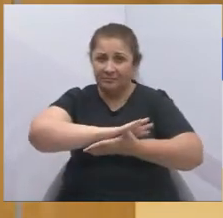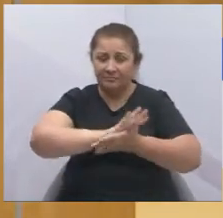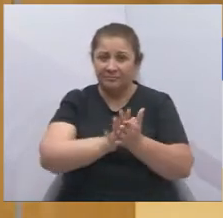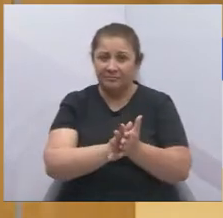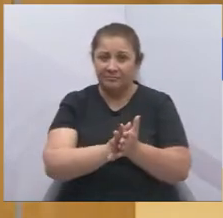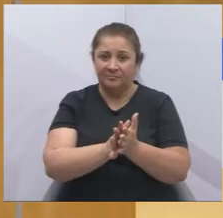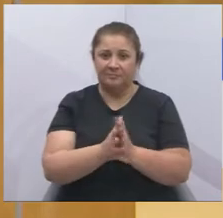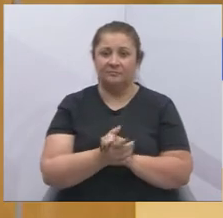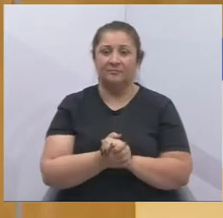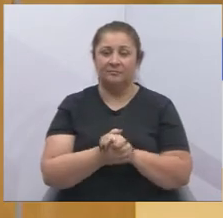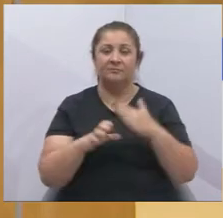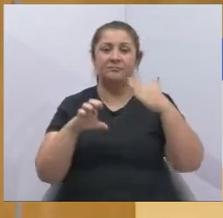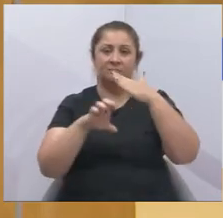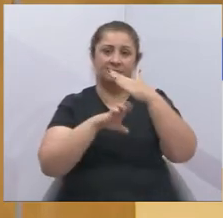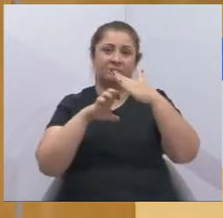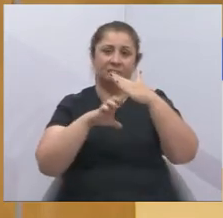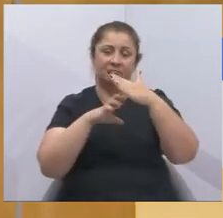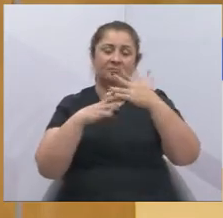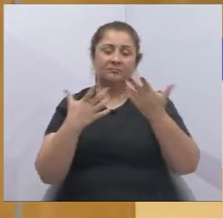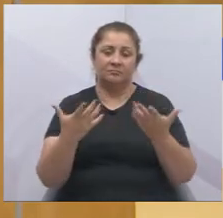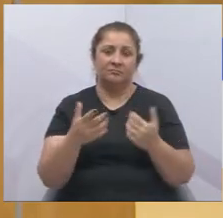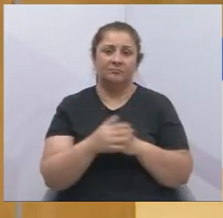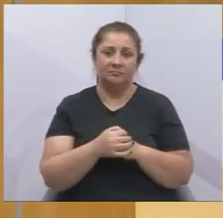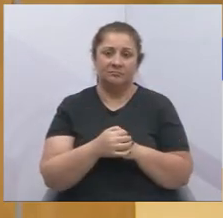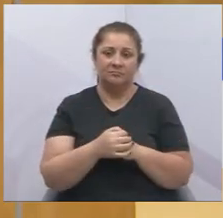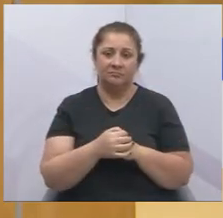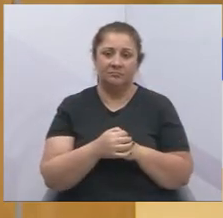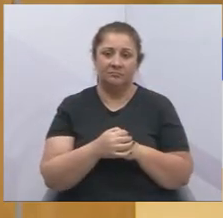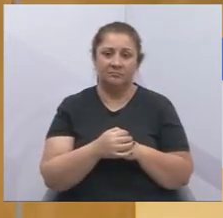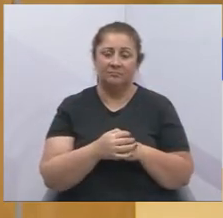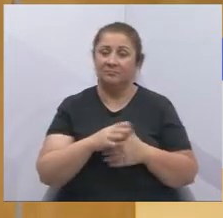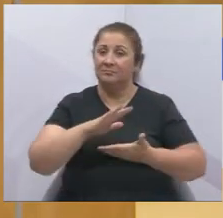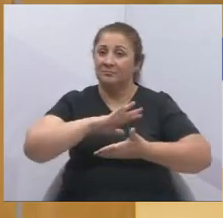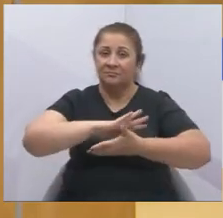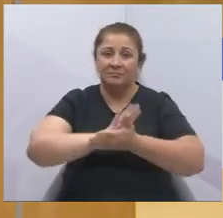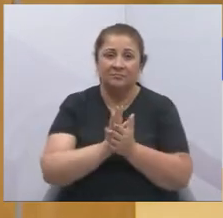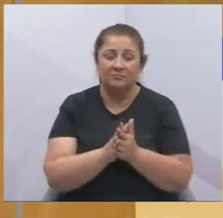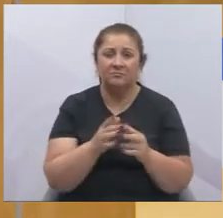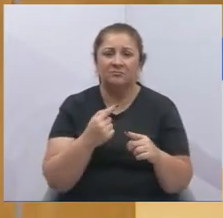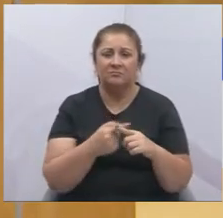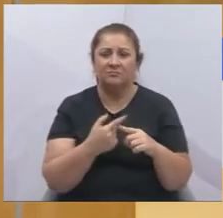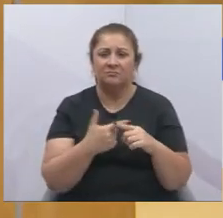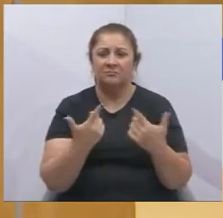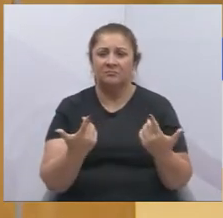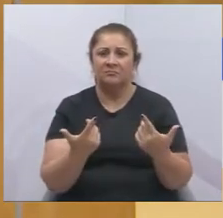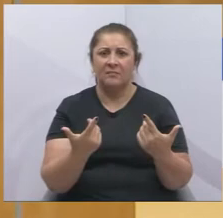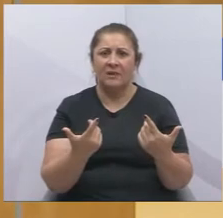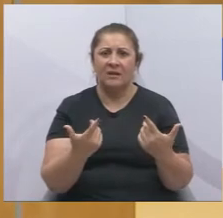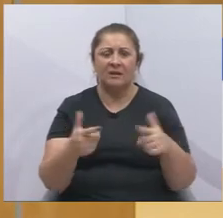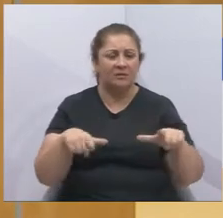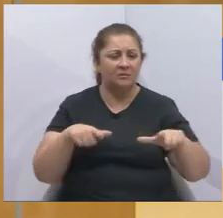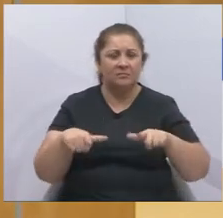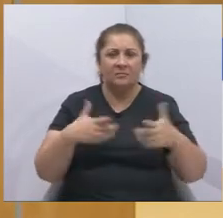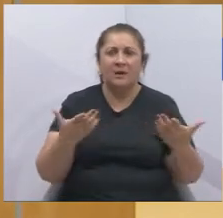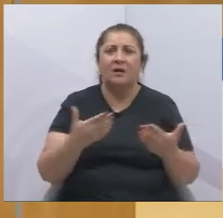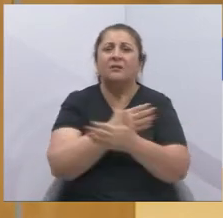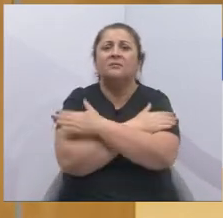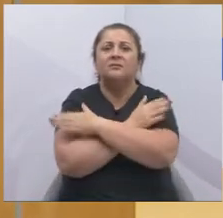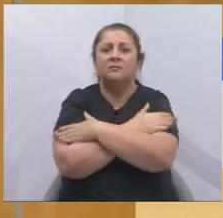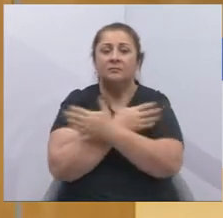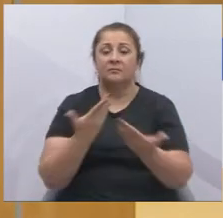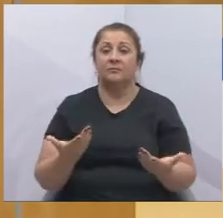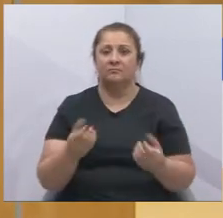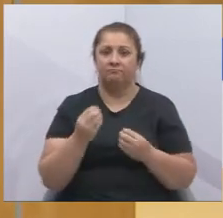assassinando os empresários da nossa cidade. Assassinando, acabando com o desemprego, jogando uma lei que vai